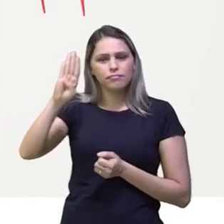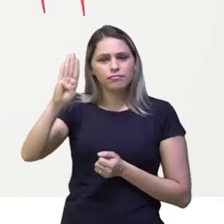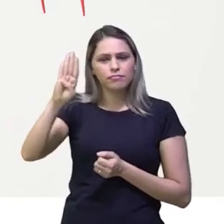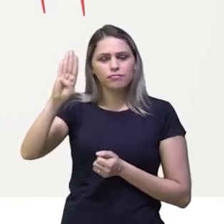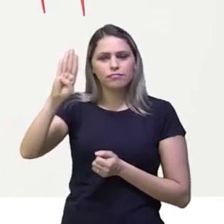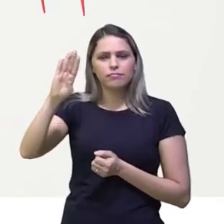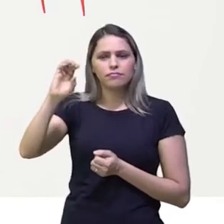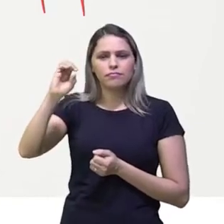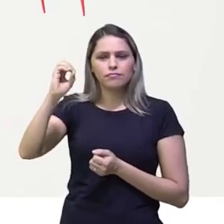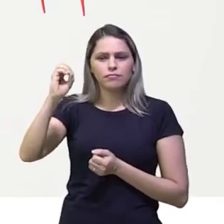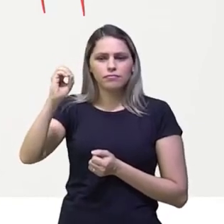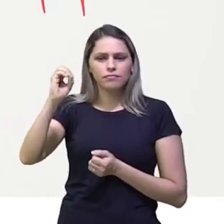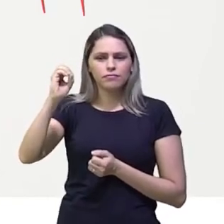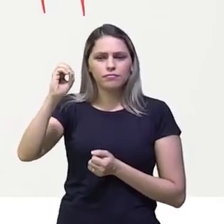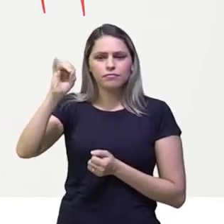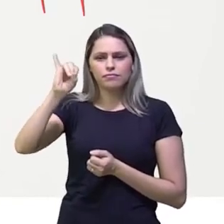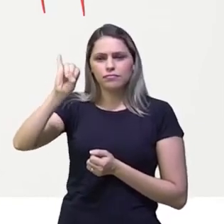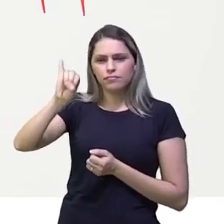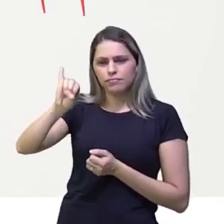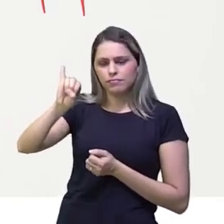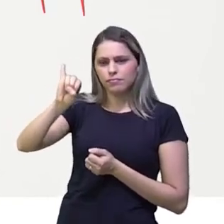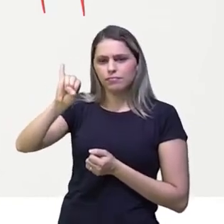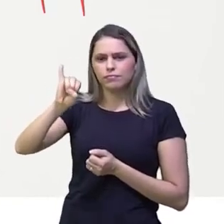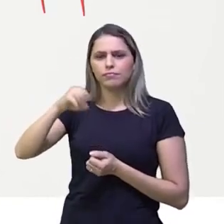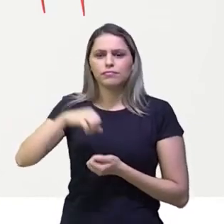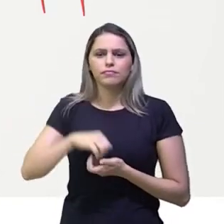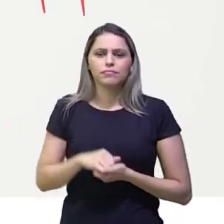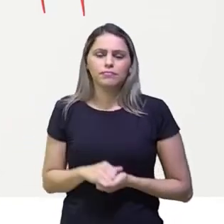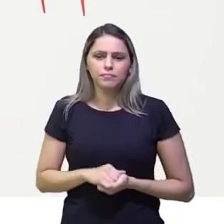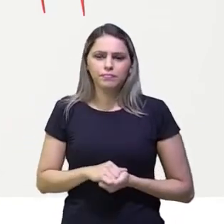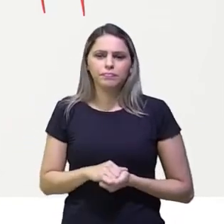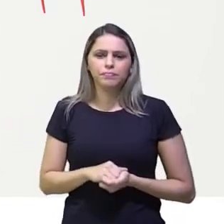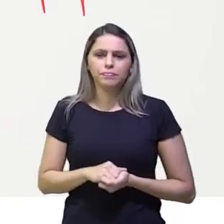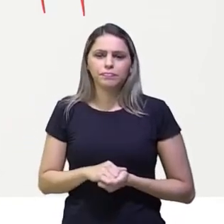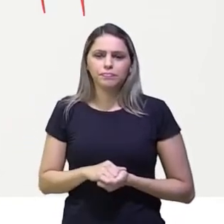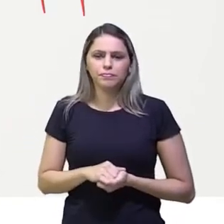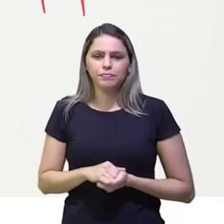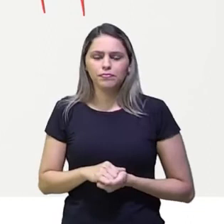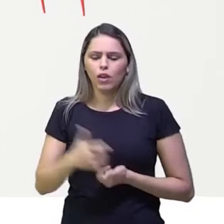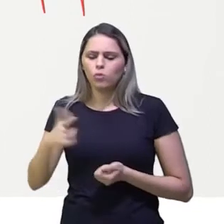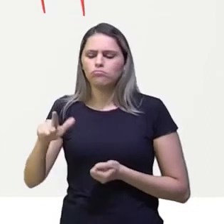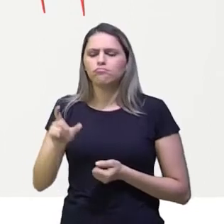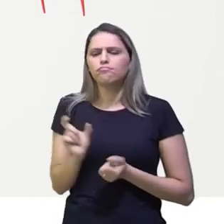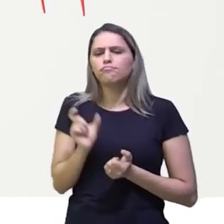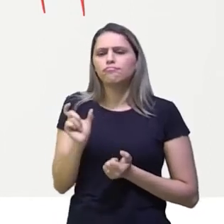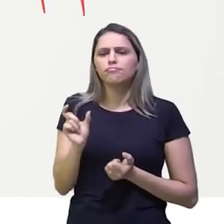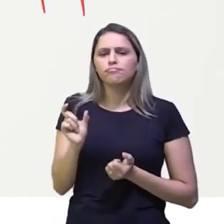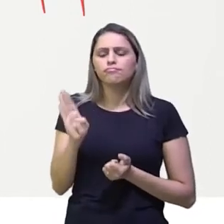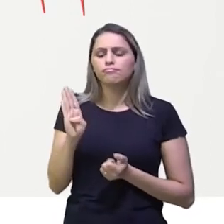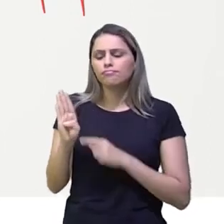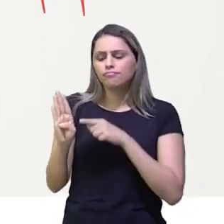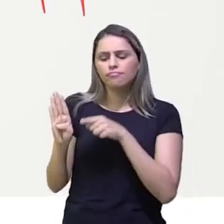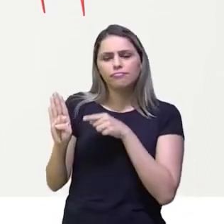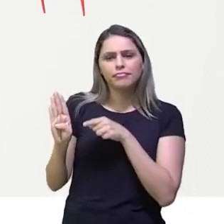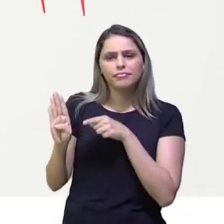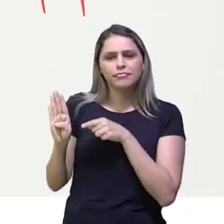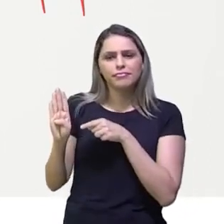Bo, i. Muito bem. Outra palavra com B.